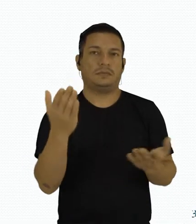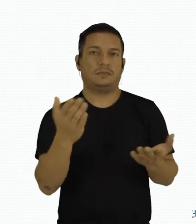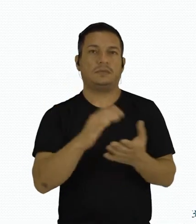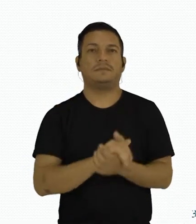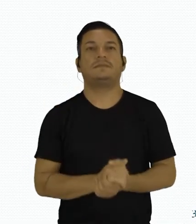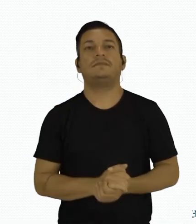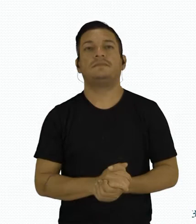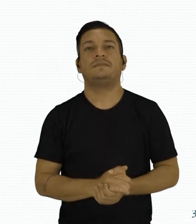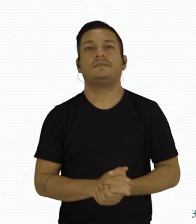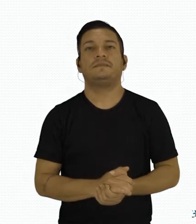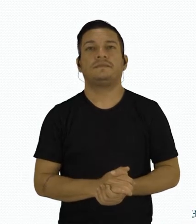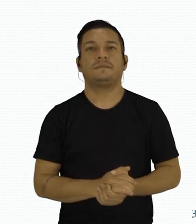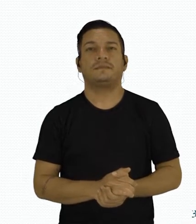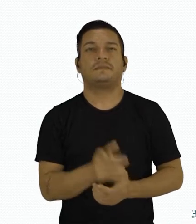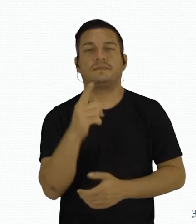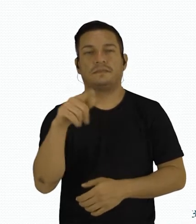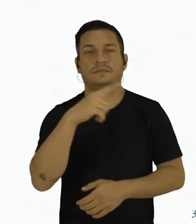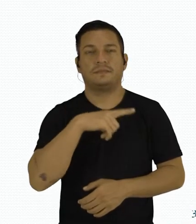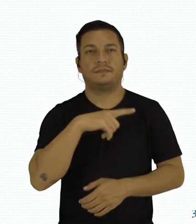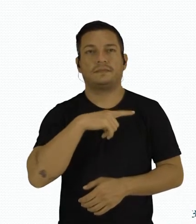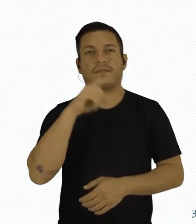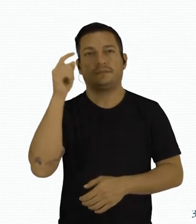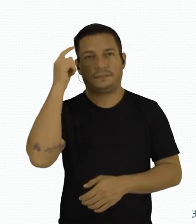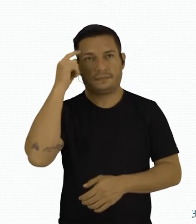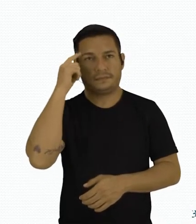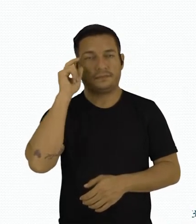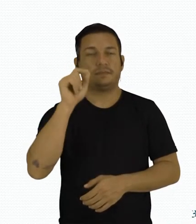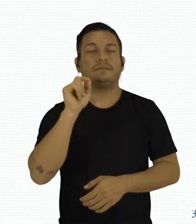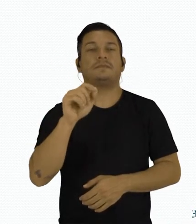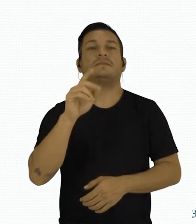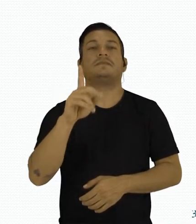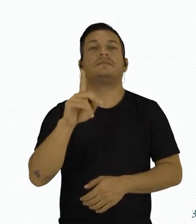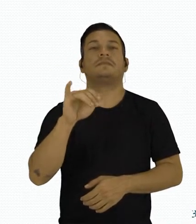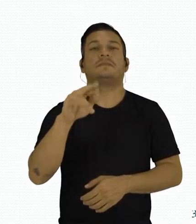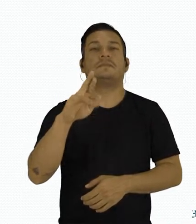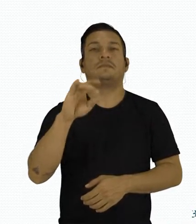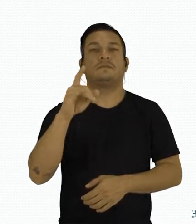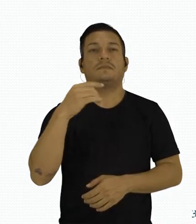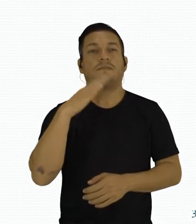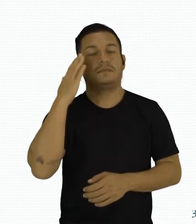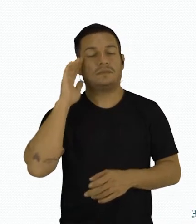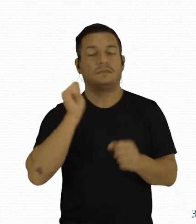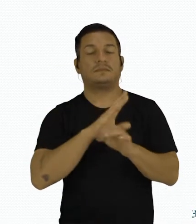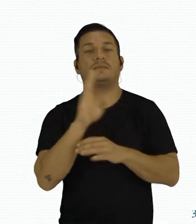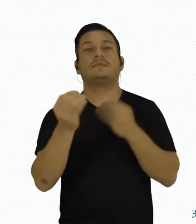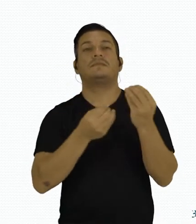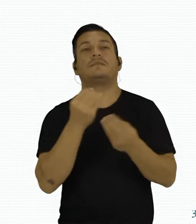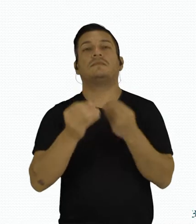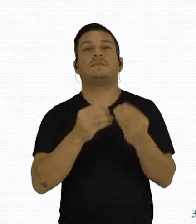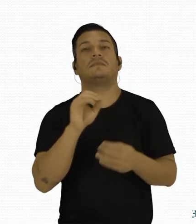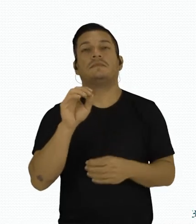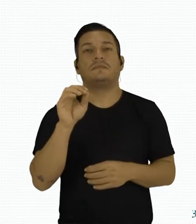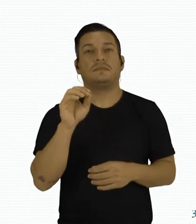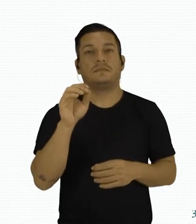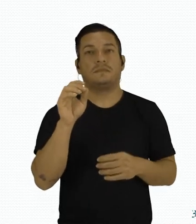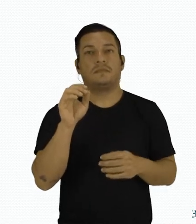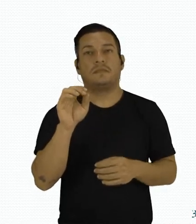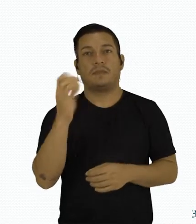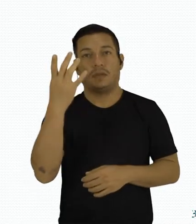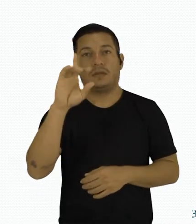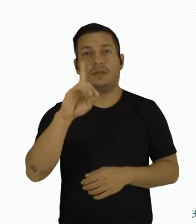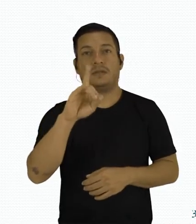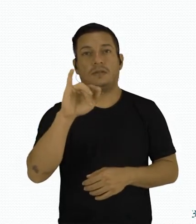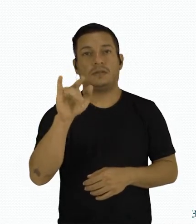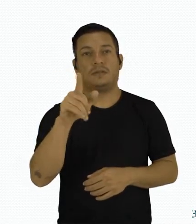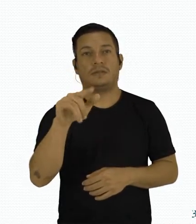Então, já que você tem ideia agora do que é periódico, vamos então entender como é que se comportam essas dízimas. Então, como já expliquei,